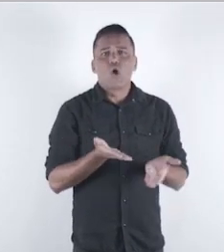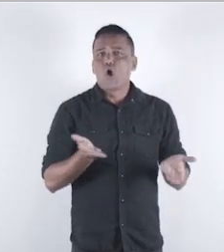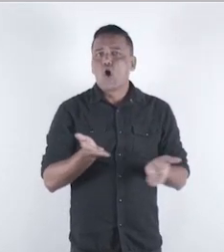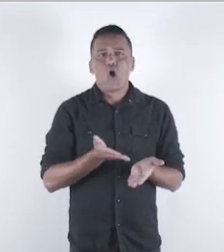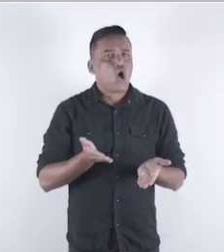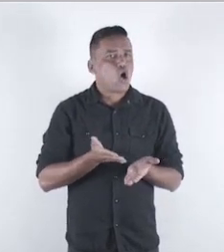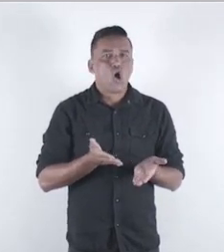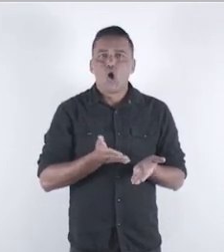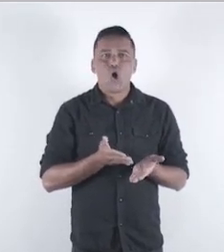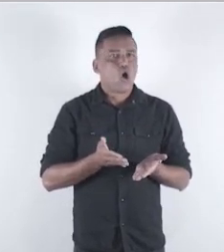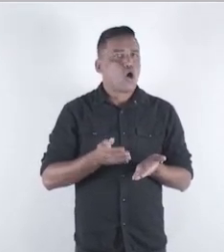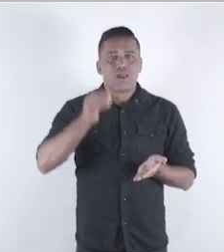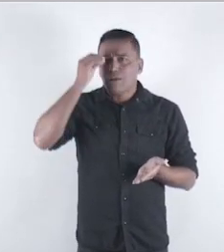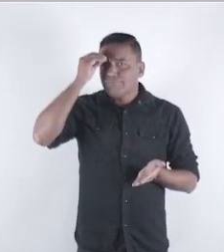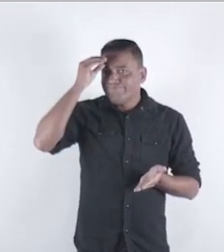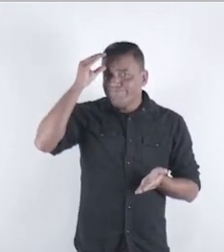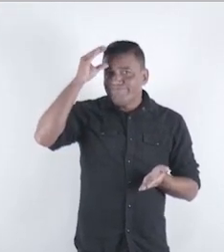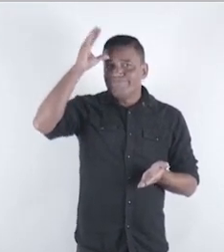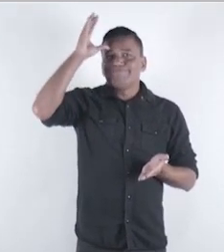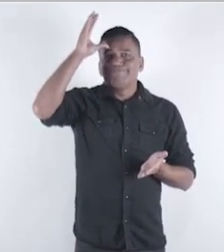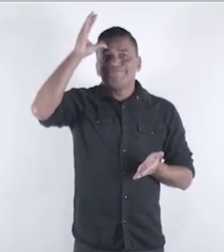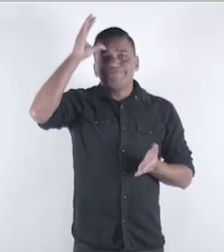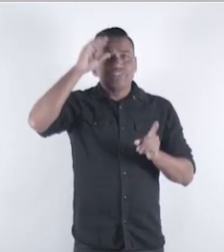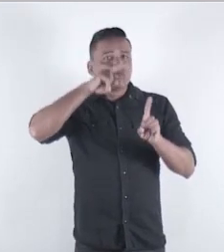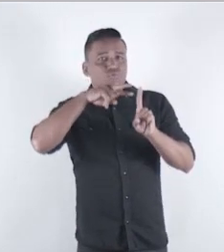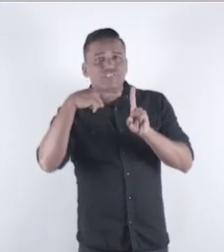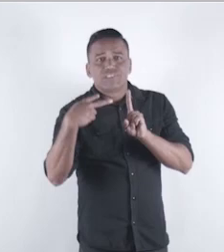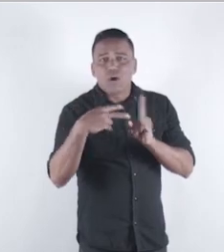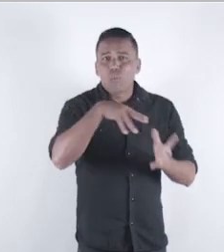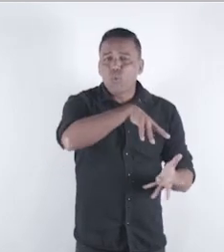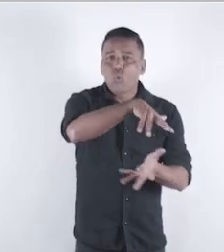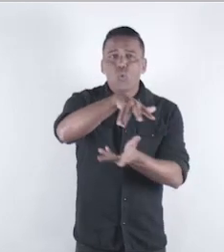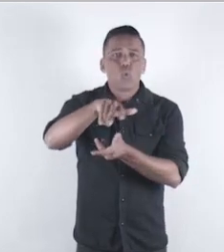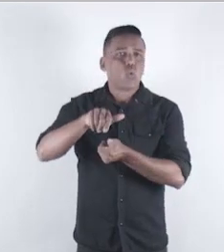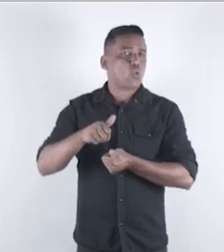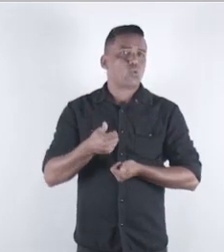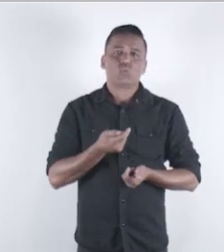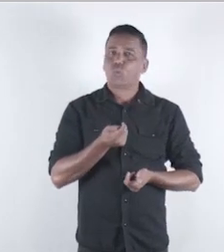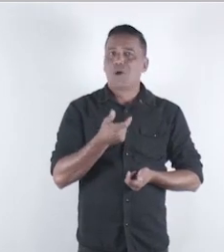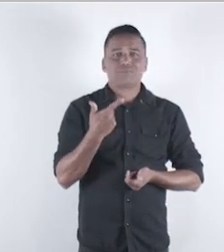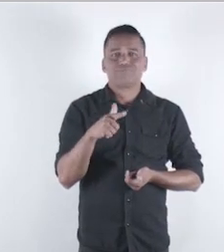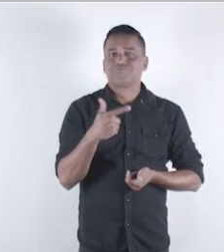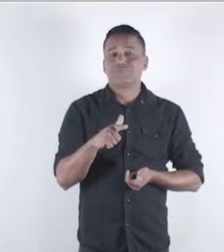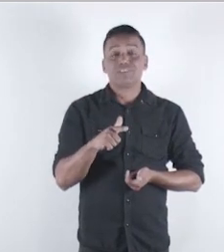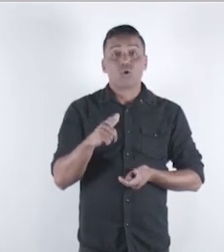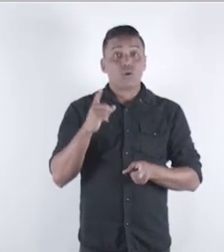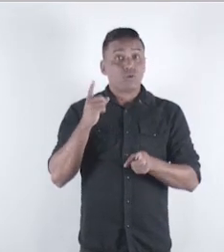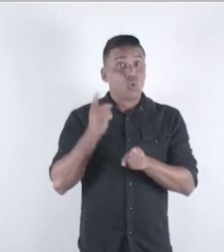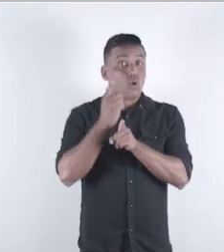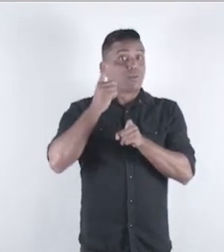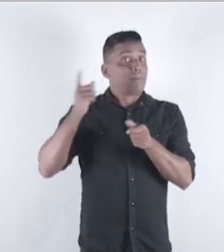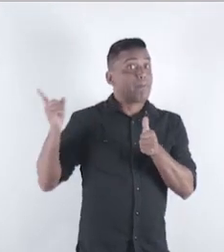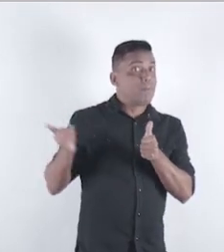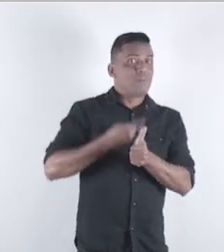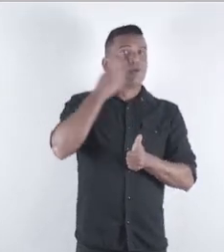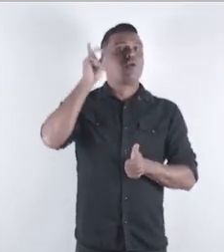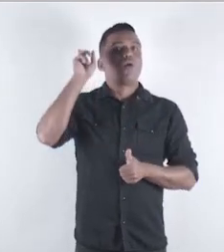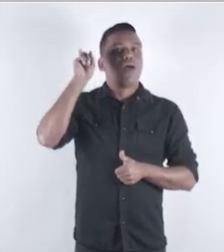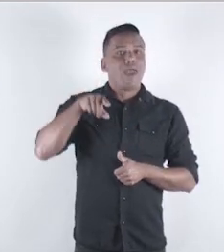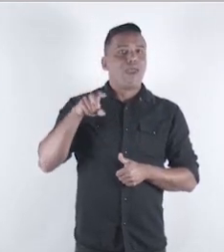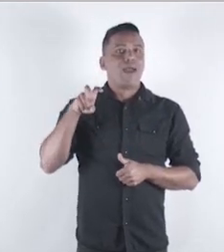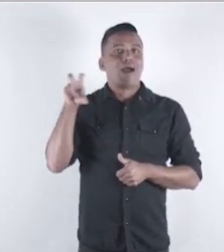ela tem pouca visão de mundo. A primeira pessoa que ela encontra na vida dela é a cobra. E esse